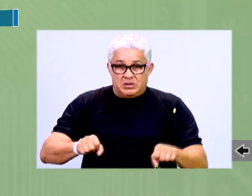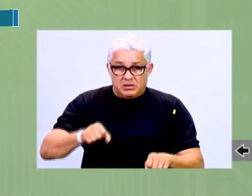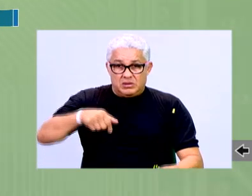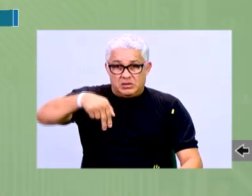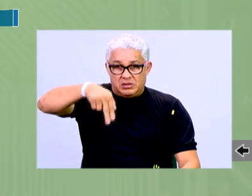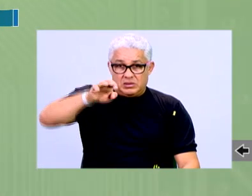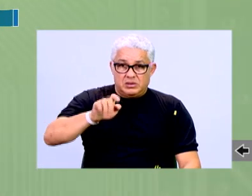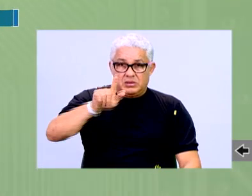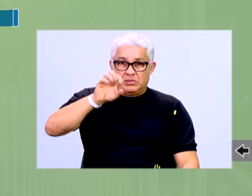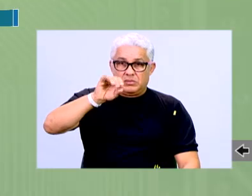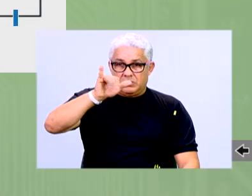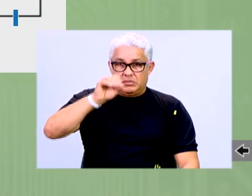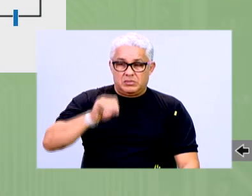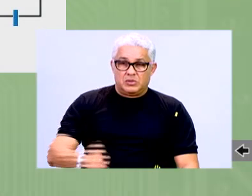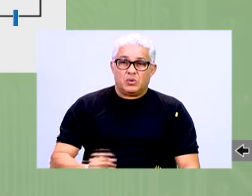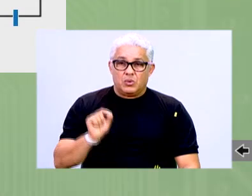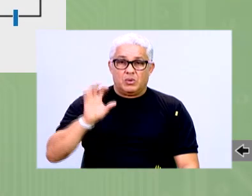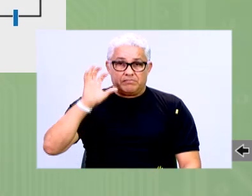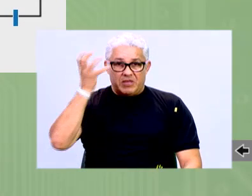alguma forma.